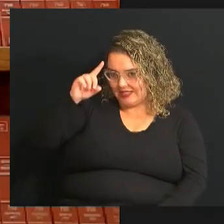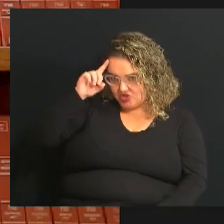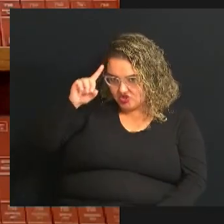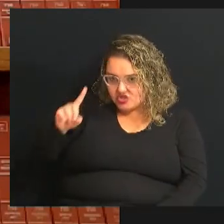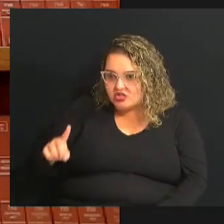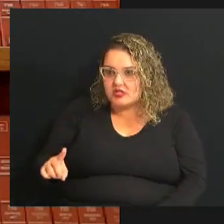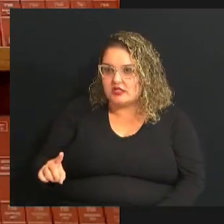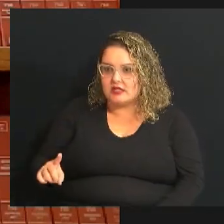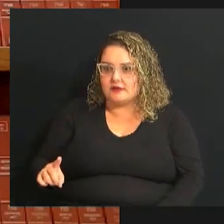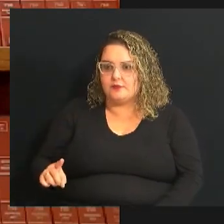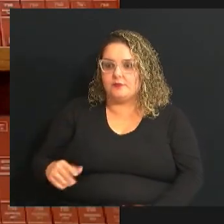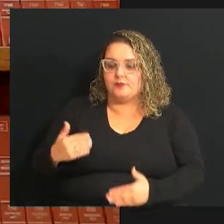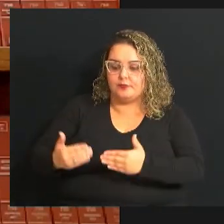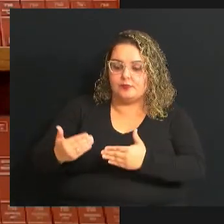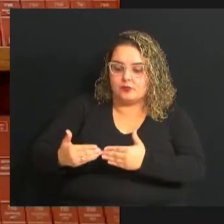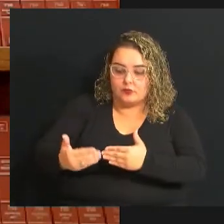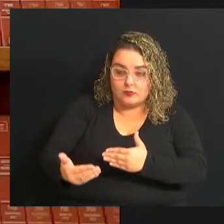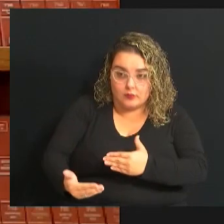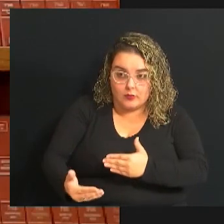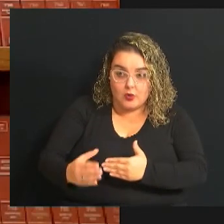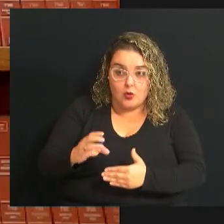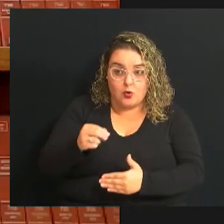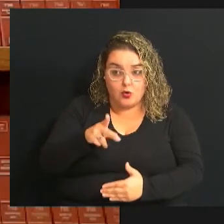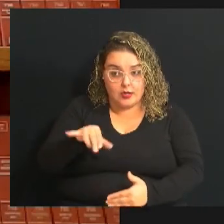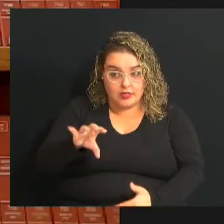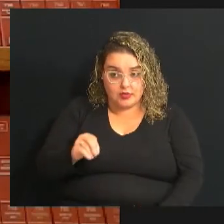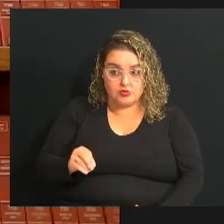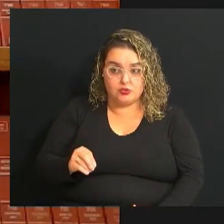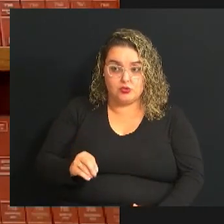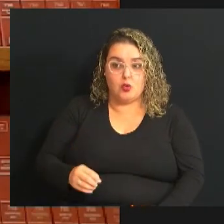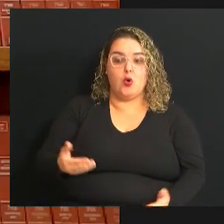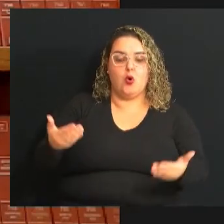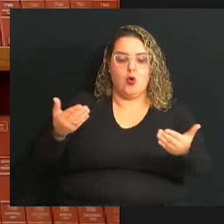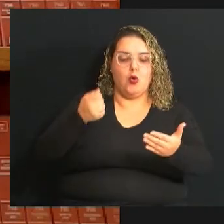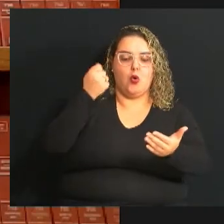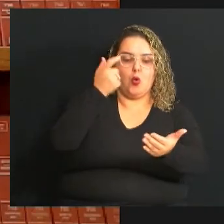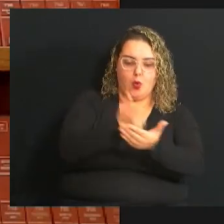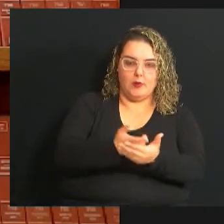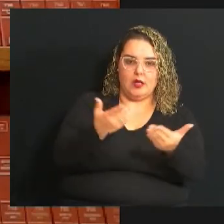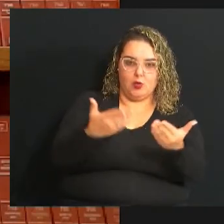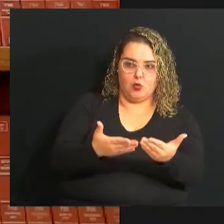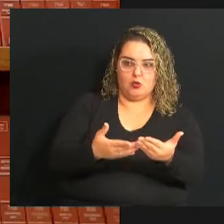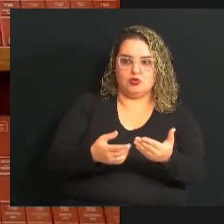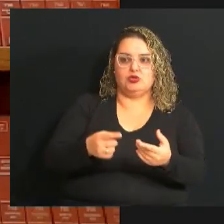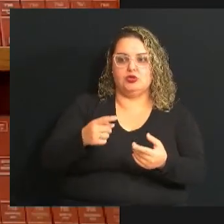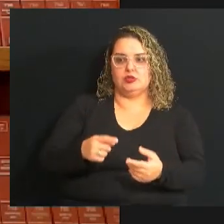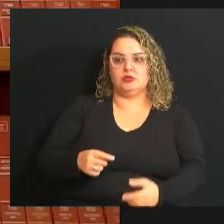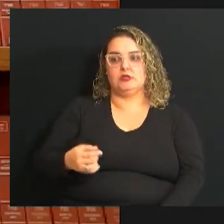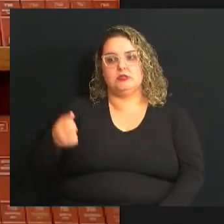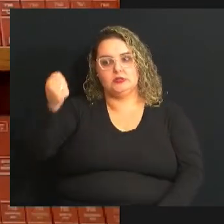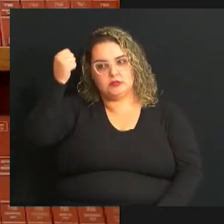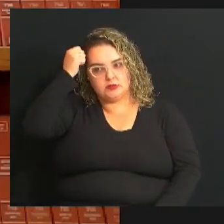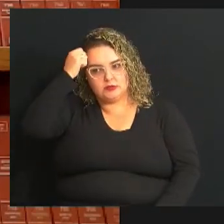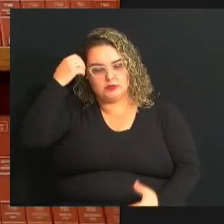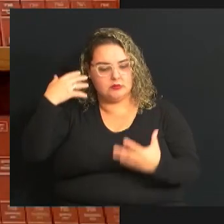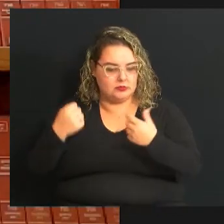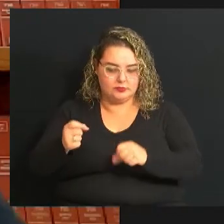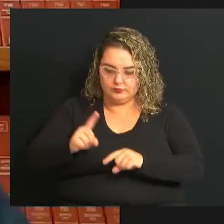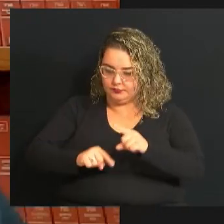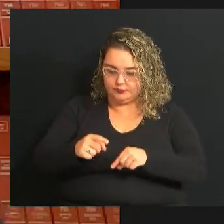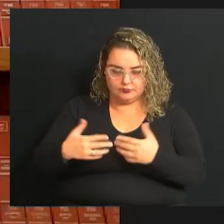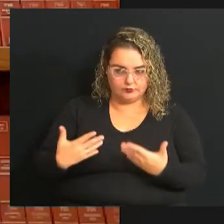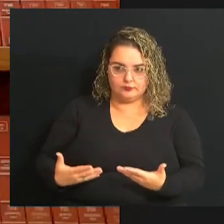Brasil chegando, mas ele nem está ainda nos preparativos, porque acertou a falar com a gente, tirar todas as nossas dúvidas e ajudar a gente, né, nesse momento